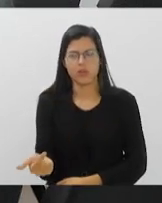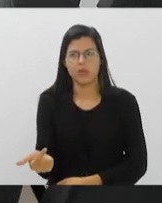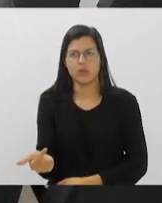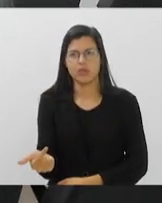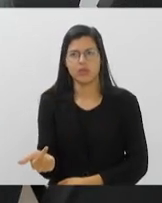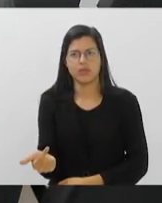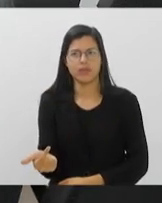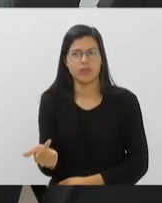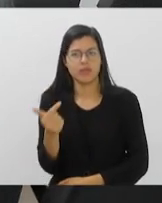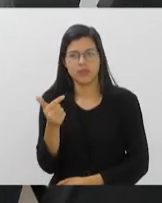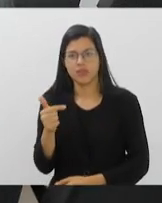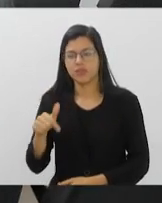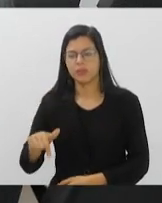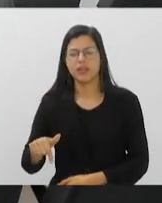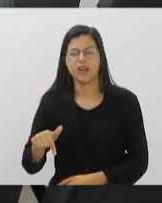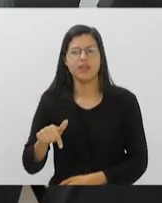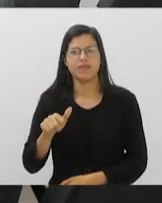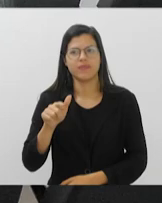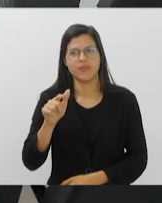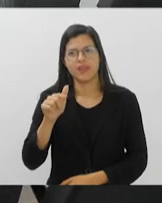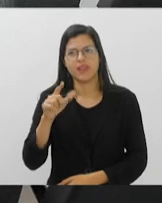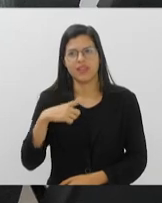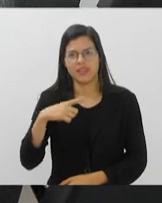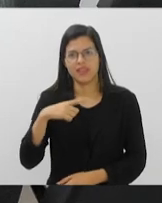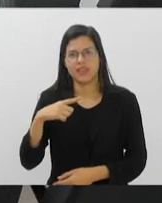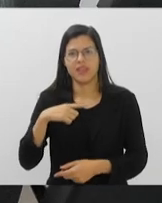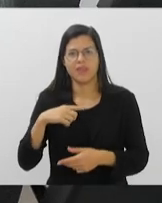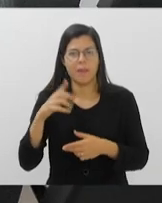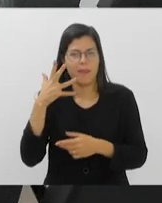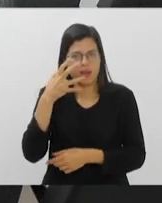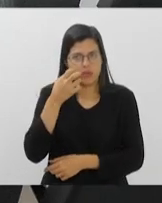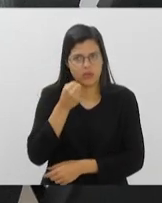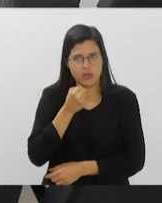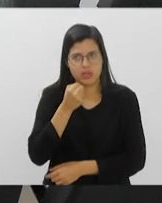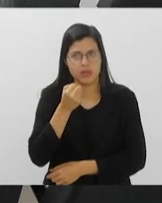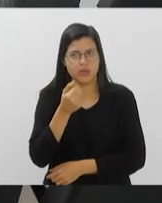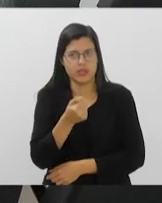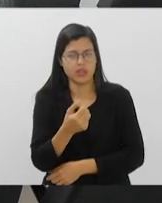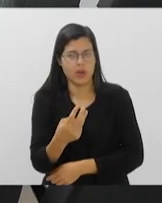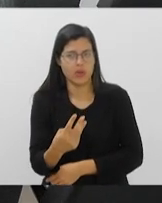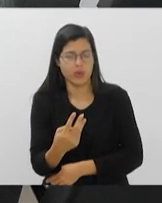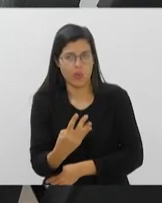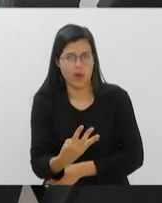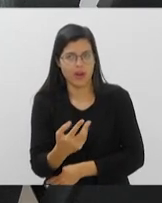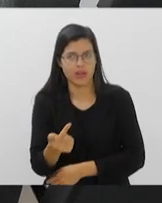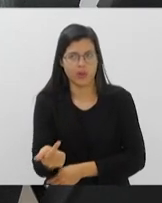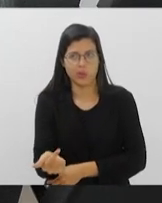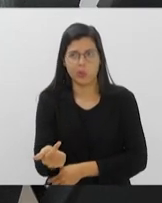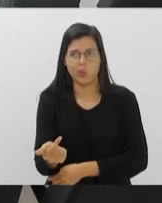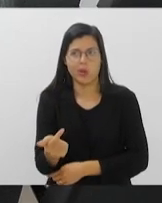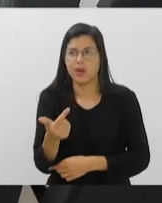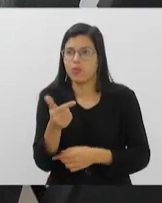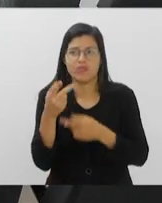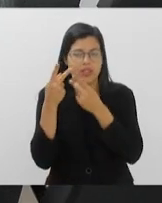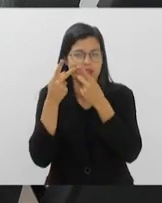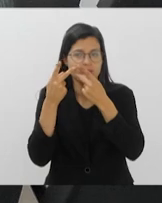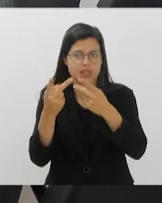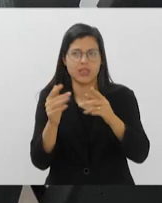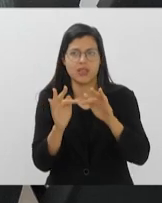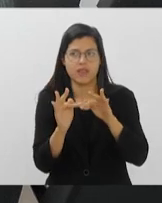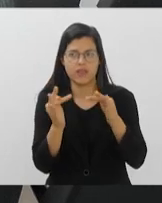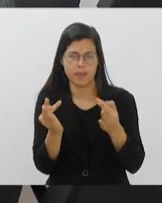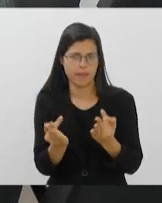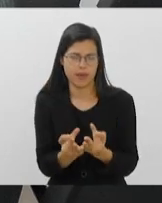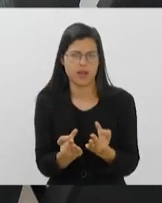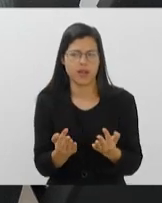quer dizer tem 151 aptas para adoção e 742 sem sem sem visita da família de origem né porque que elas